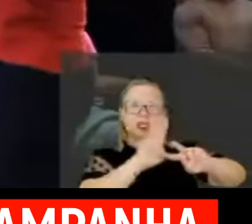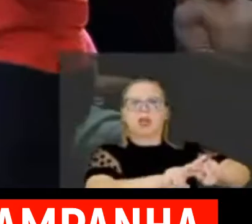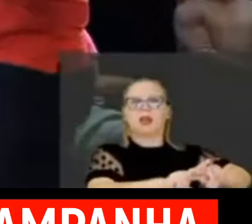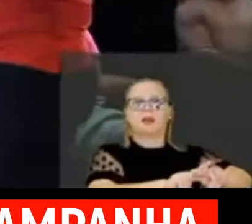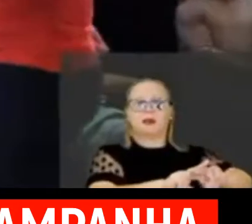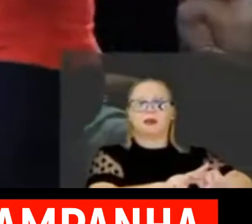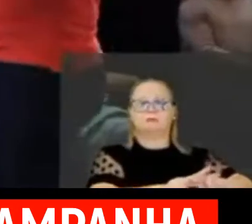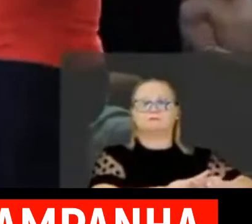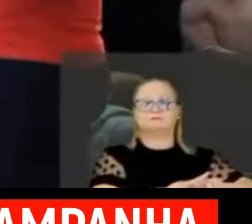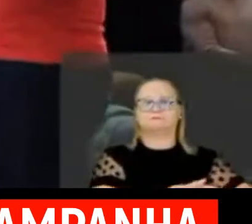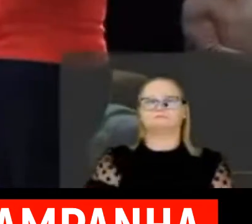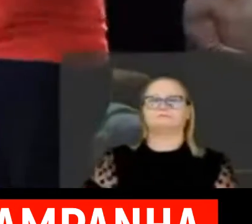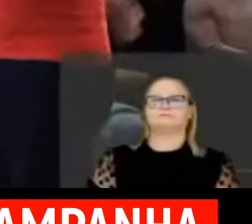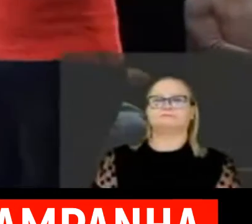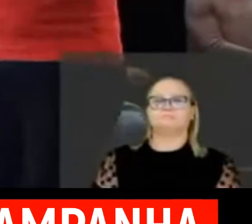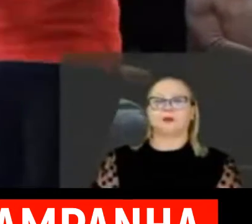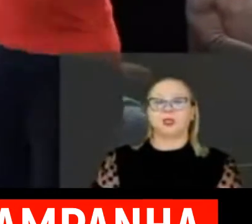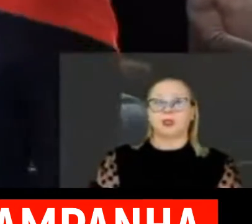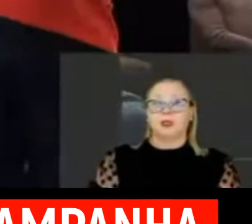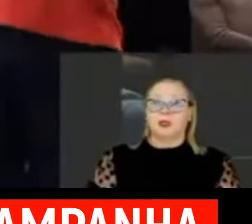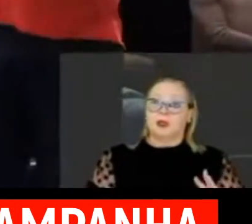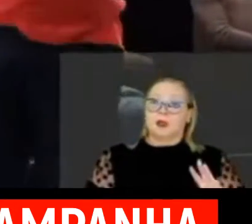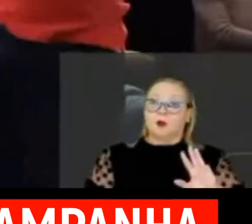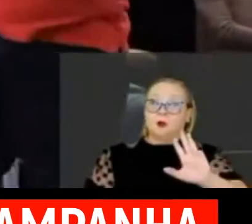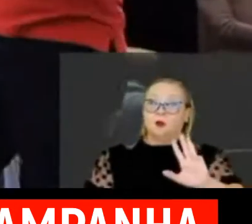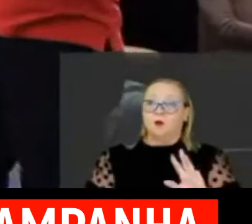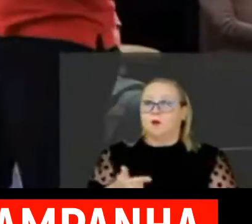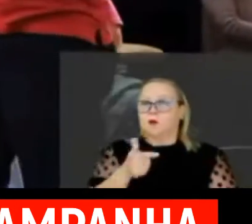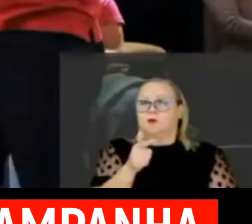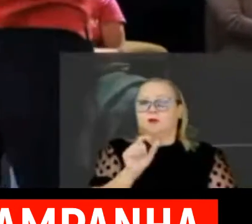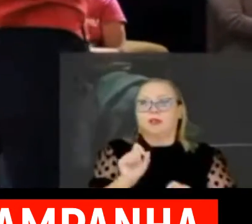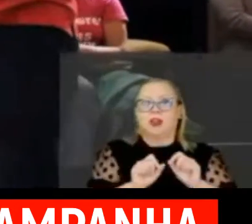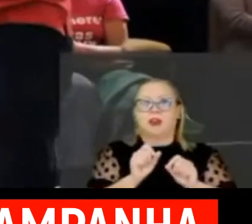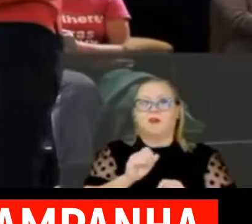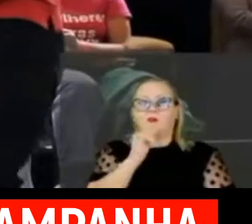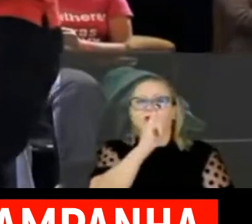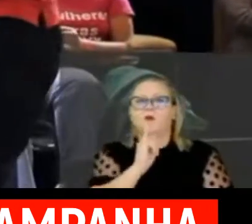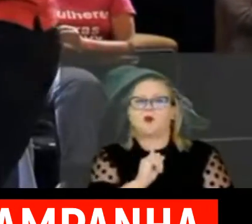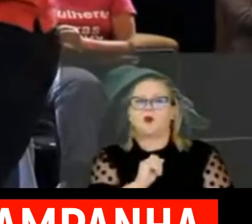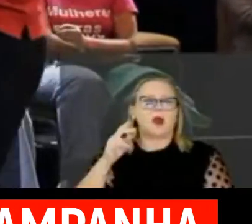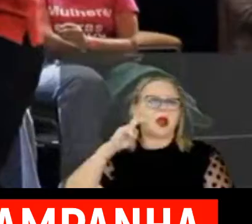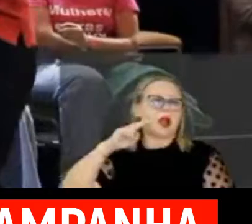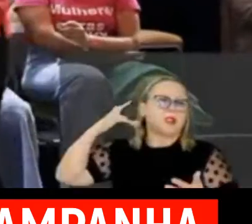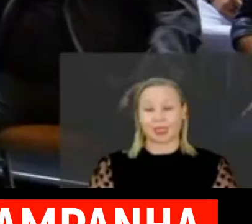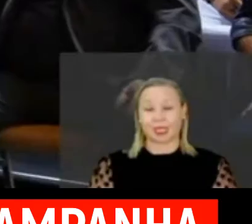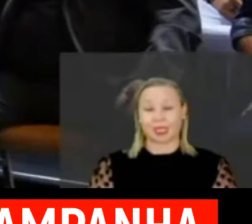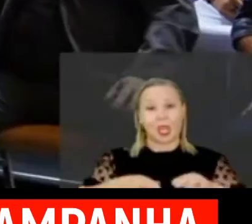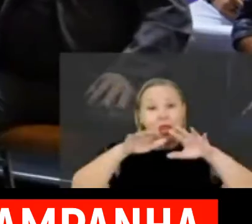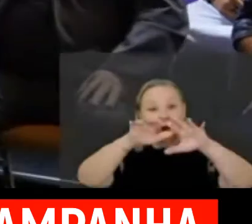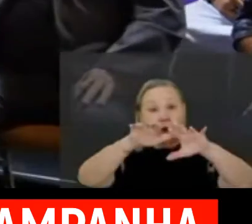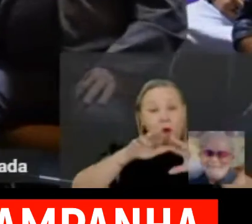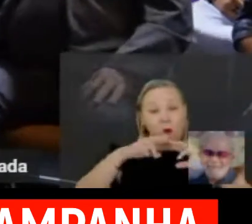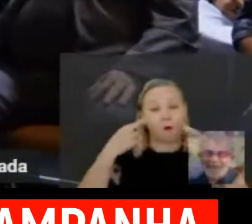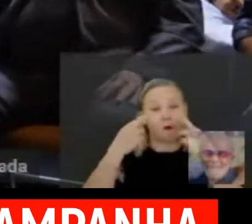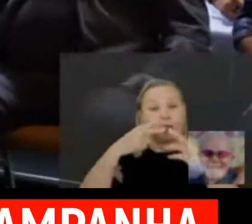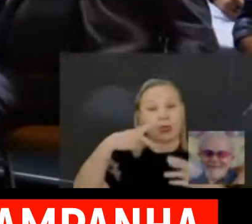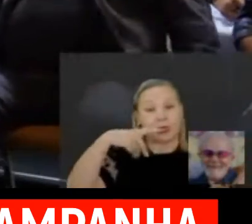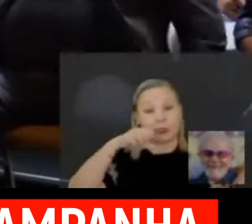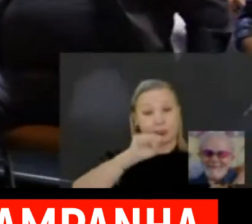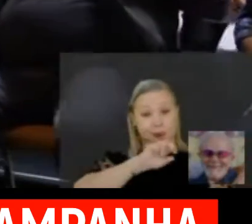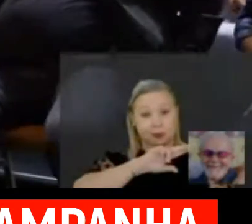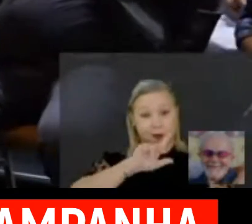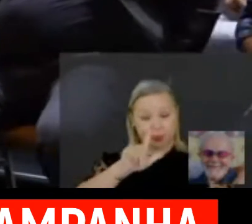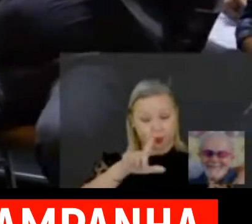jornalista Kennedy Alencar, do Portal UOL, estarão presentes no ato Geraldo Alckmin, Lula e lideranças do PT, do